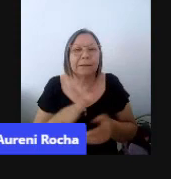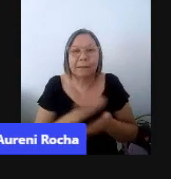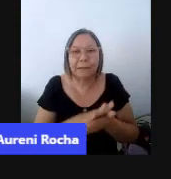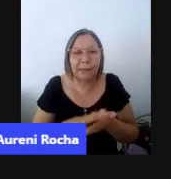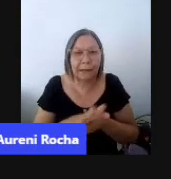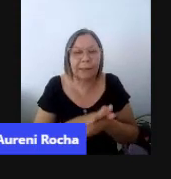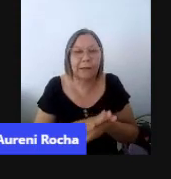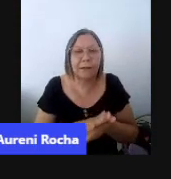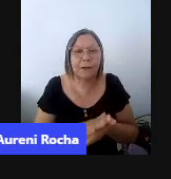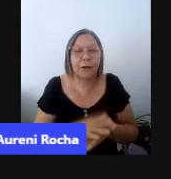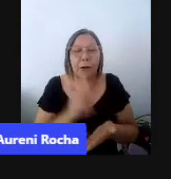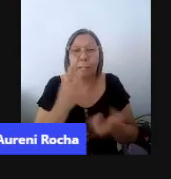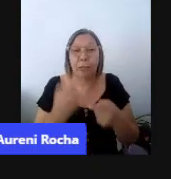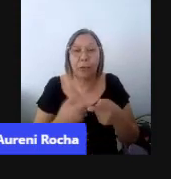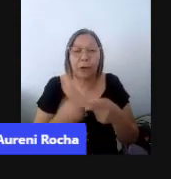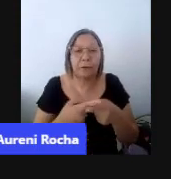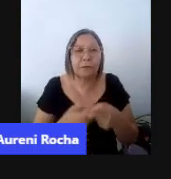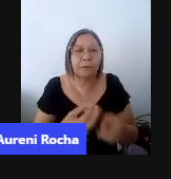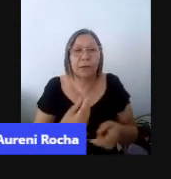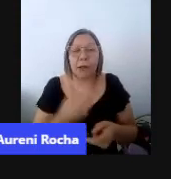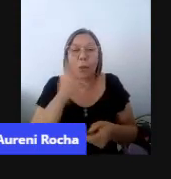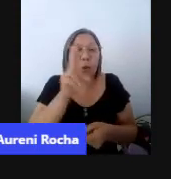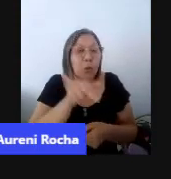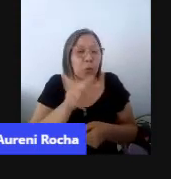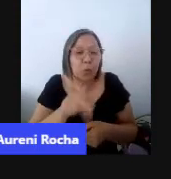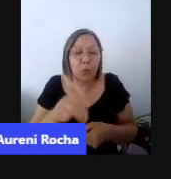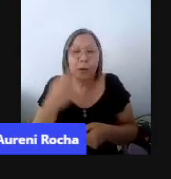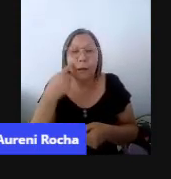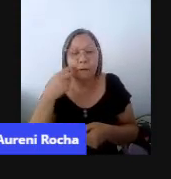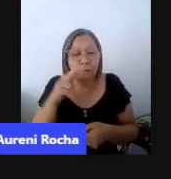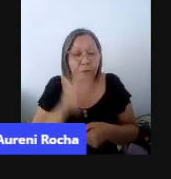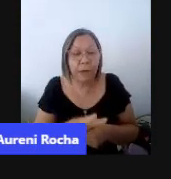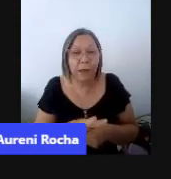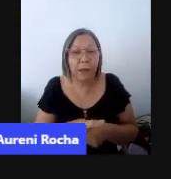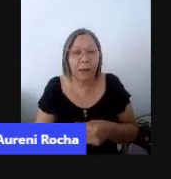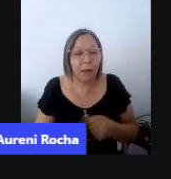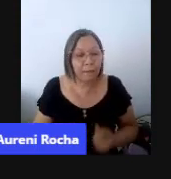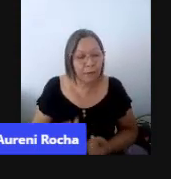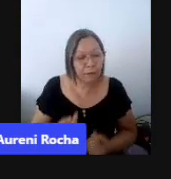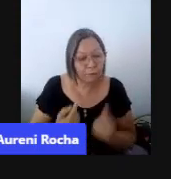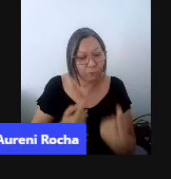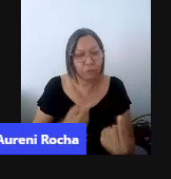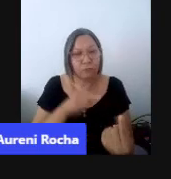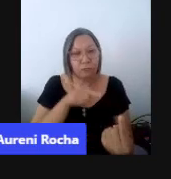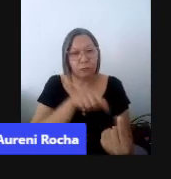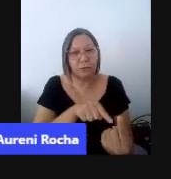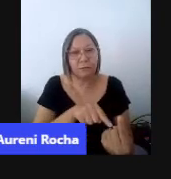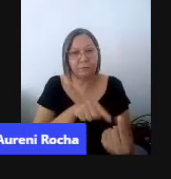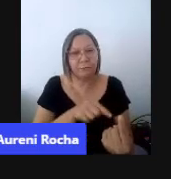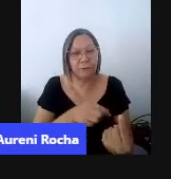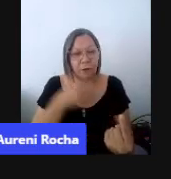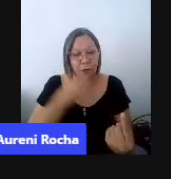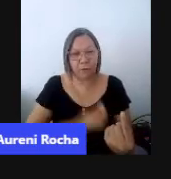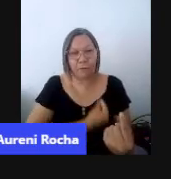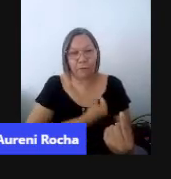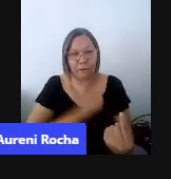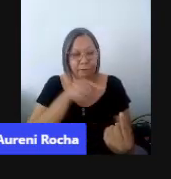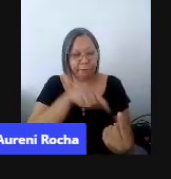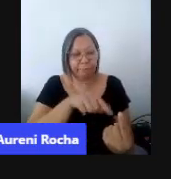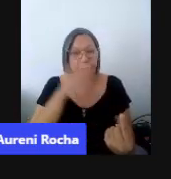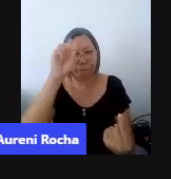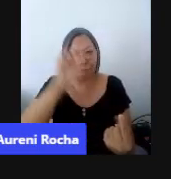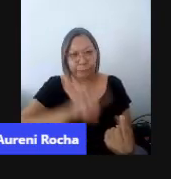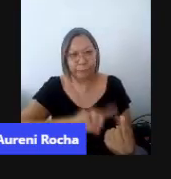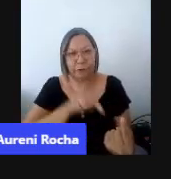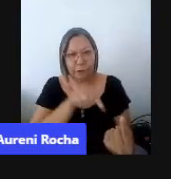uma espécie noturna, solitária, que ocorre a baixa densidade e que sai só à noite, né? Passa o tempo